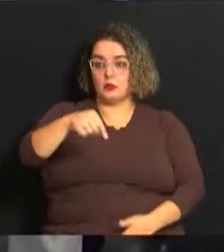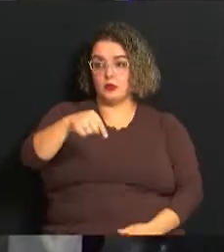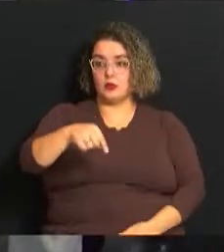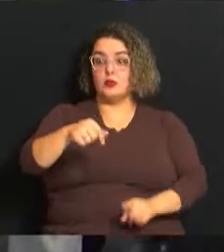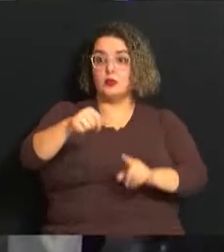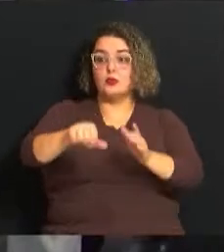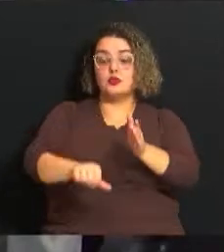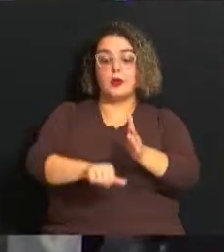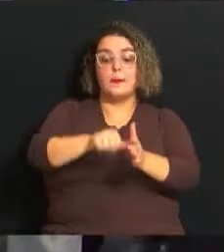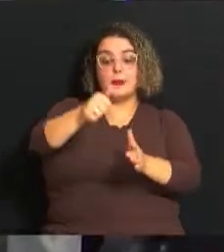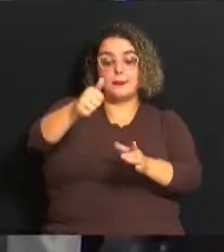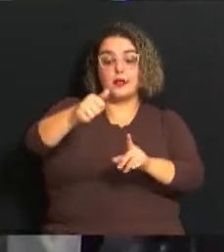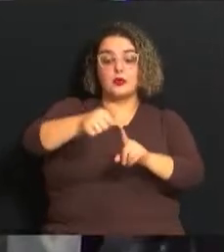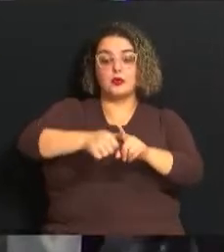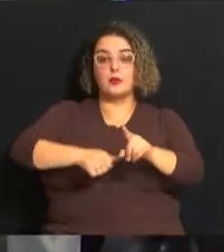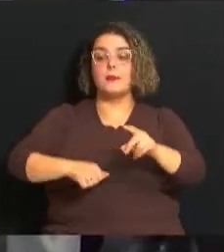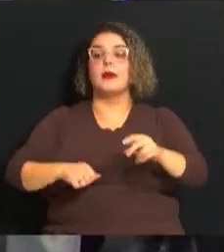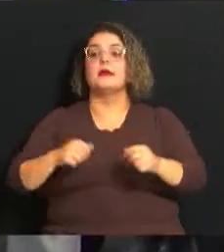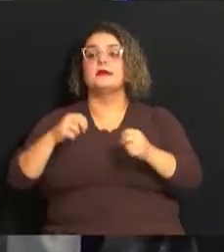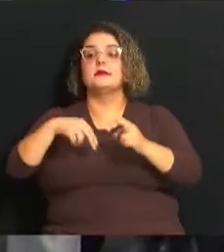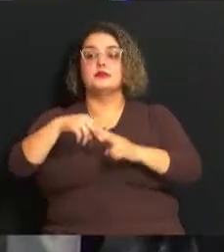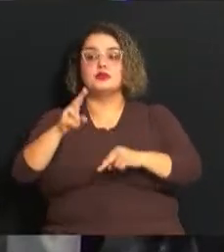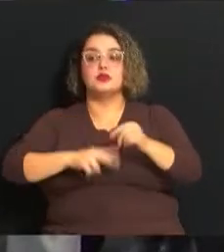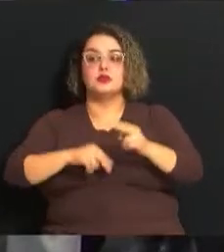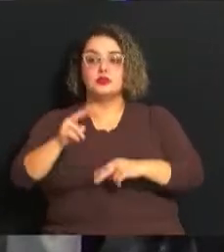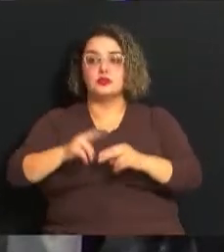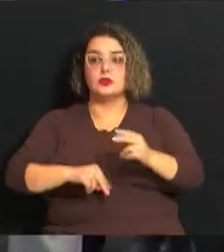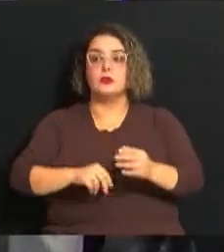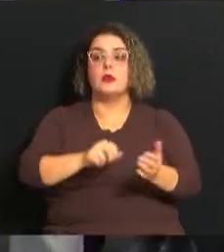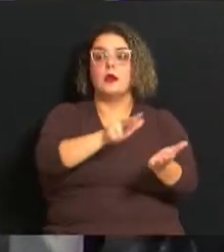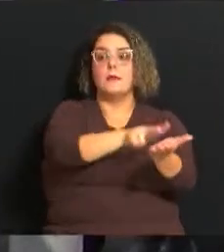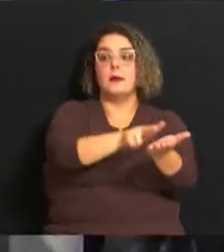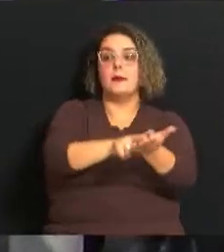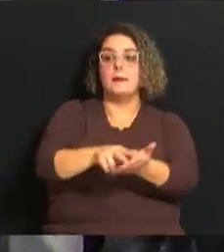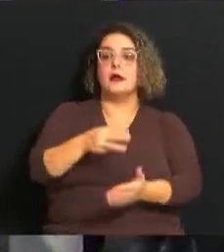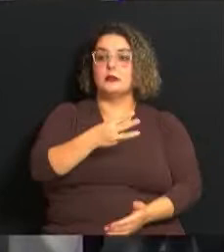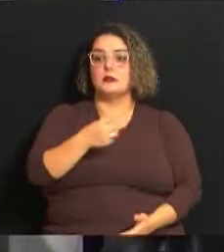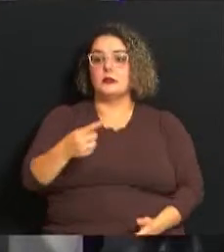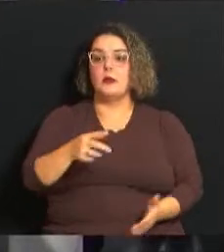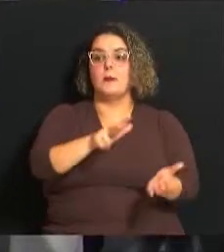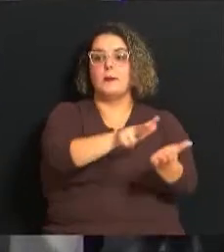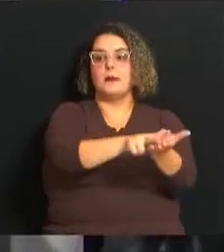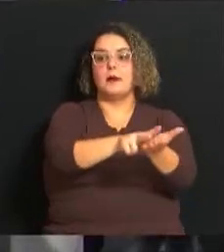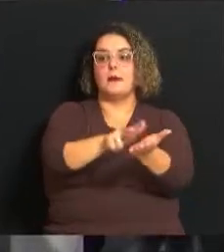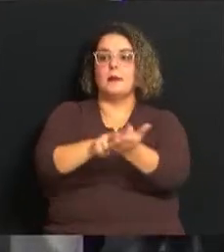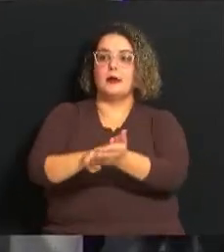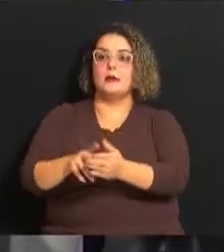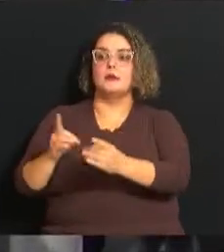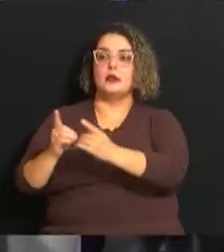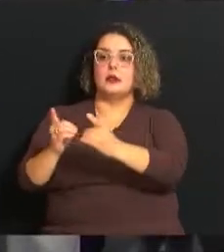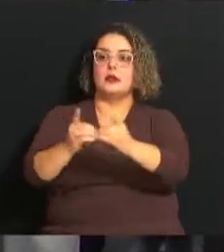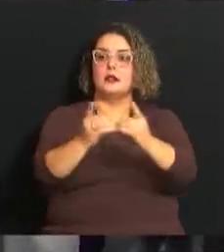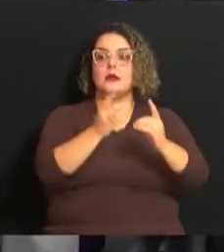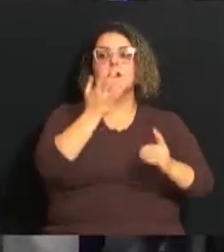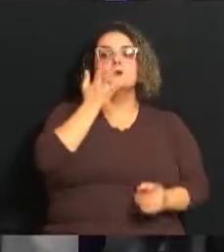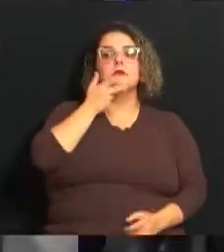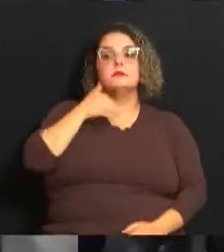de junho, portanto, mais 31 leitos pediátricos para a região, para atender as nossas crianças aqui da